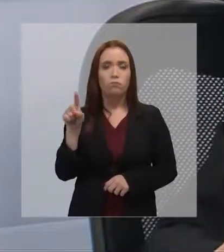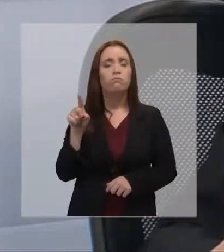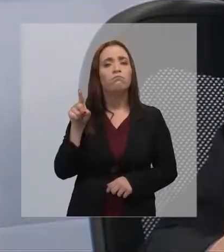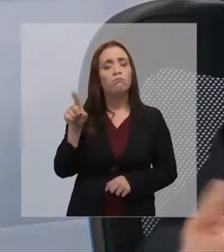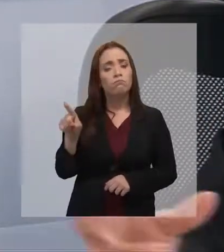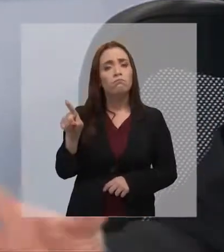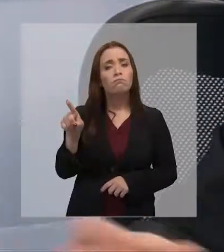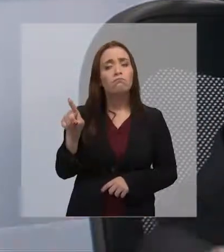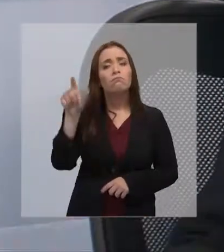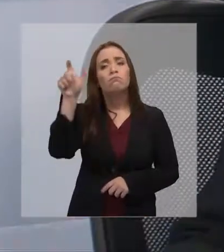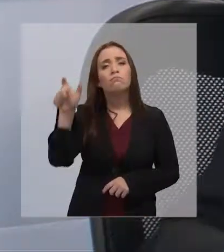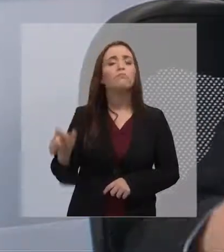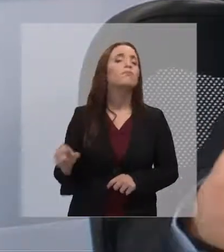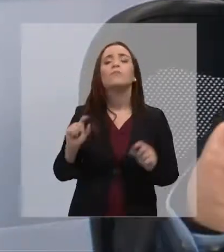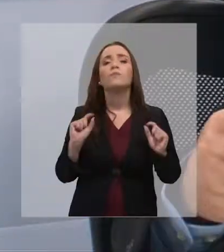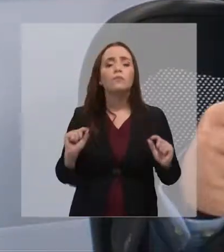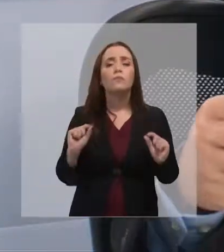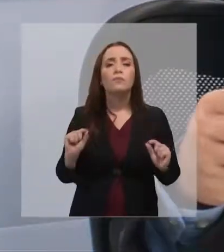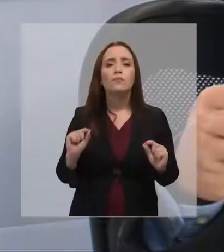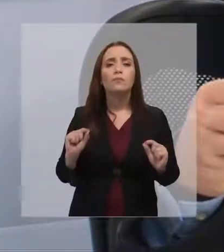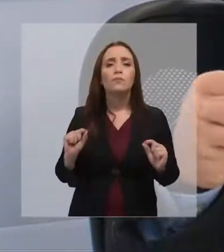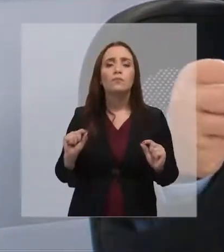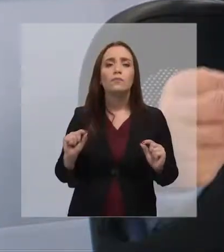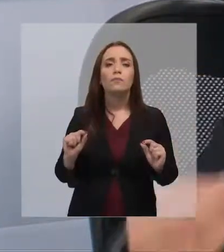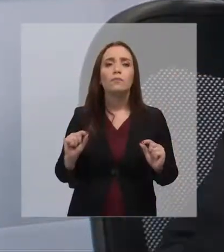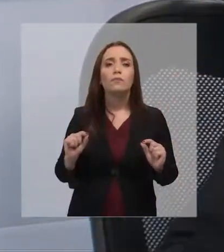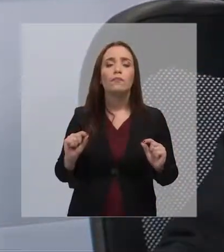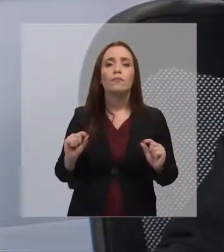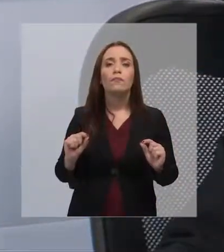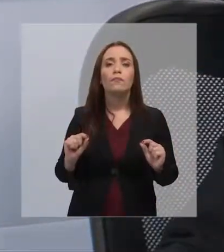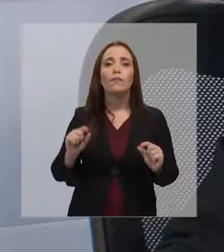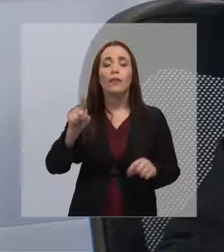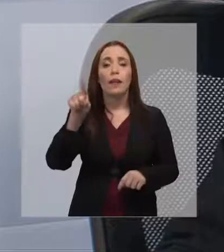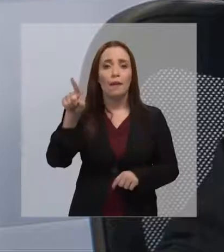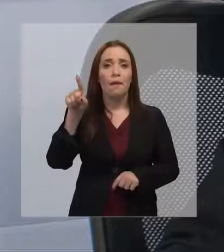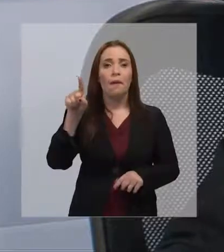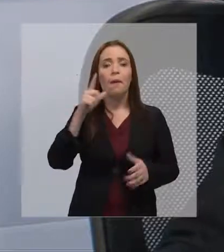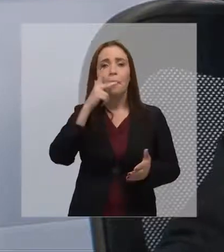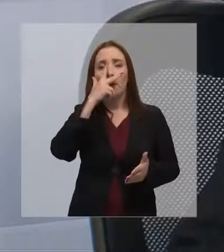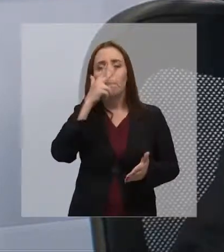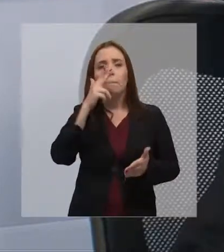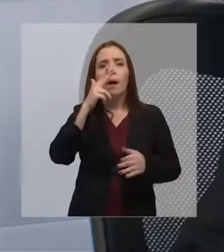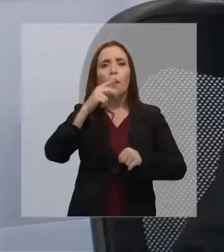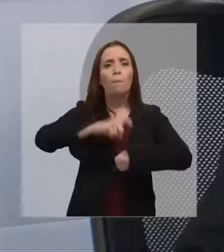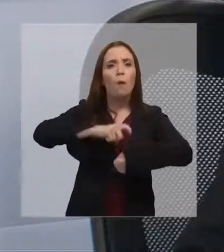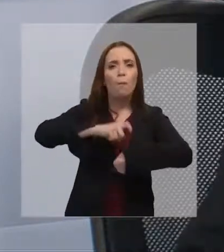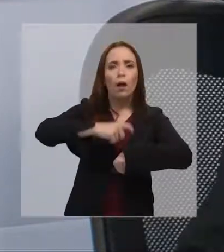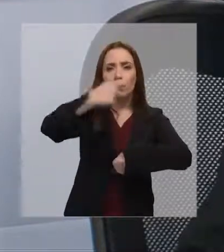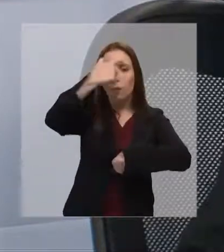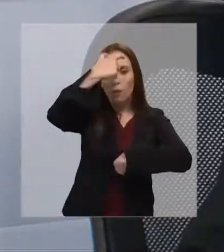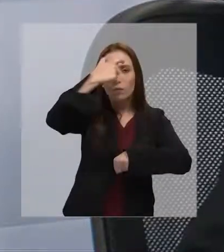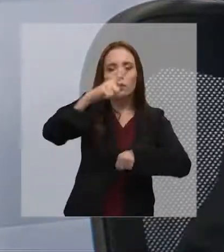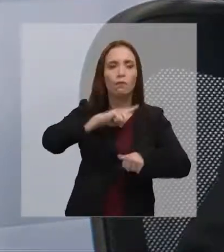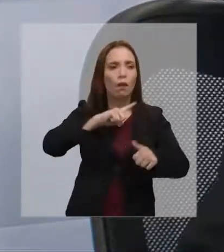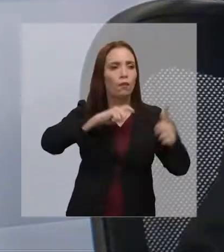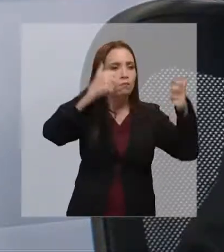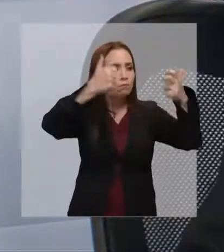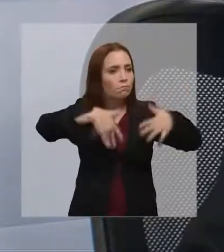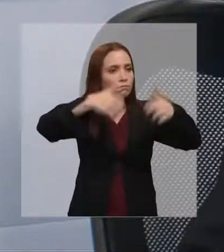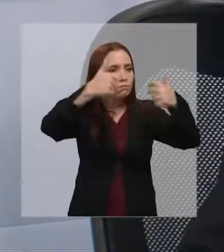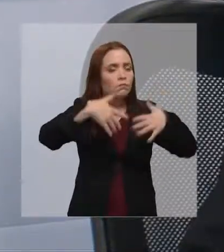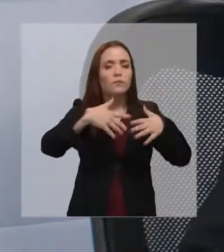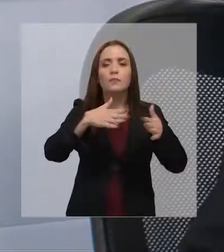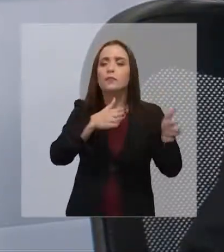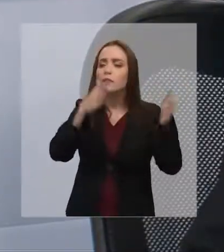tornado, em alguns aspectos, a voz sensata internamente e, ao mesmo tempo,